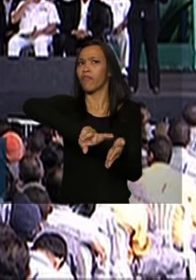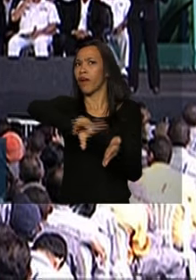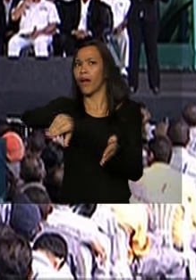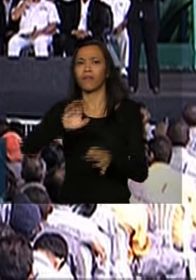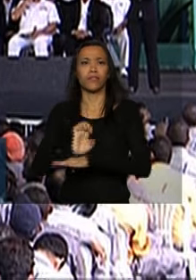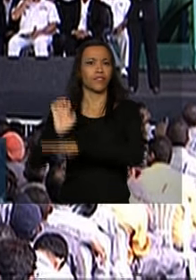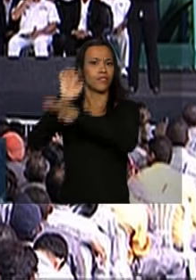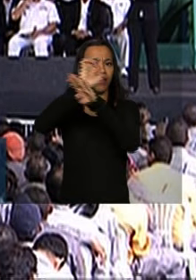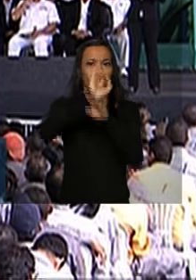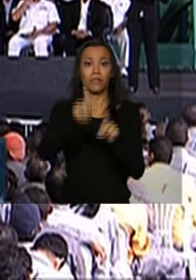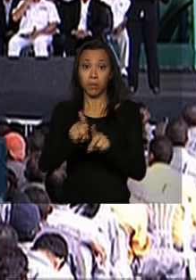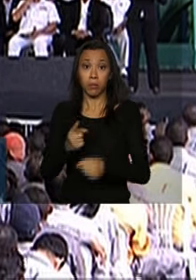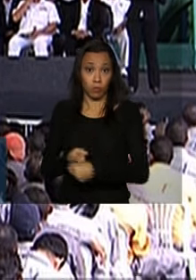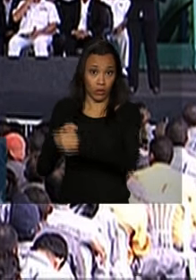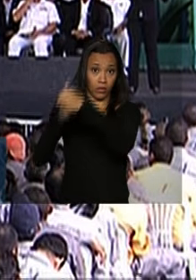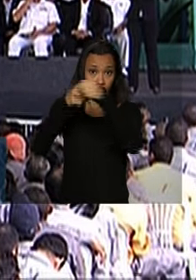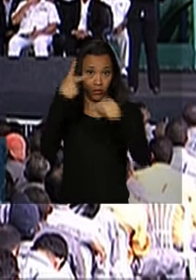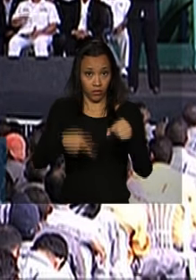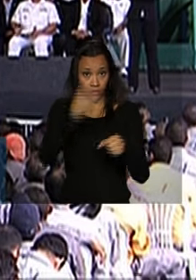estados, municípios,